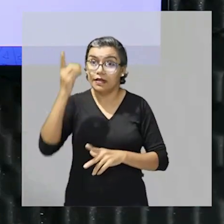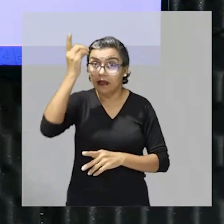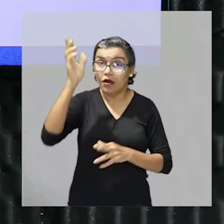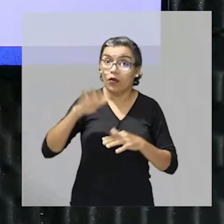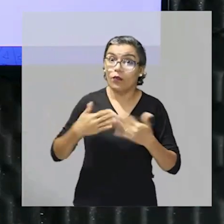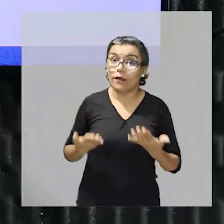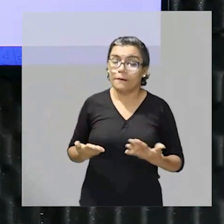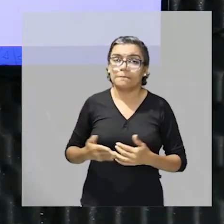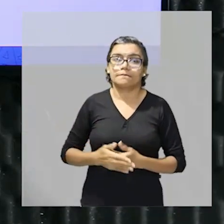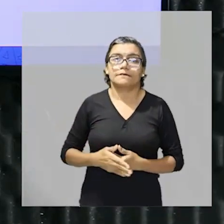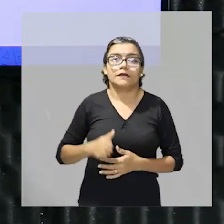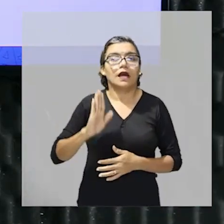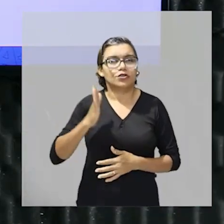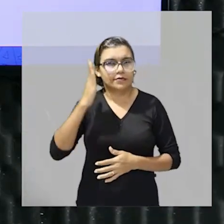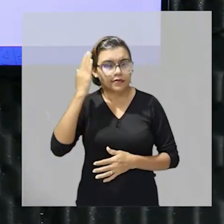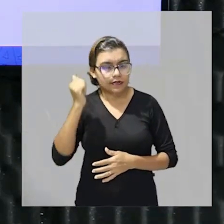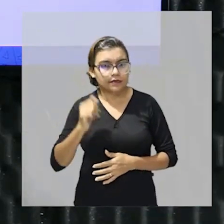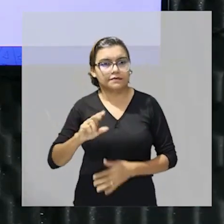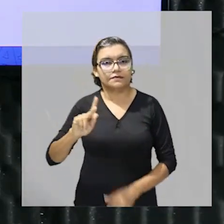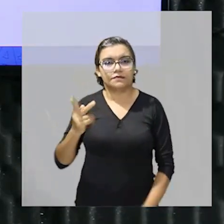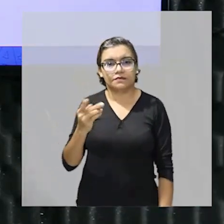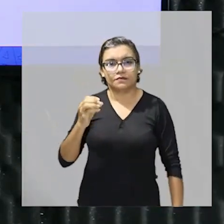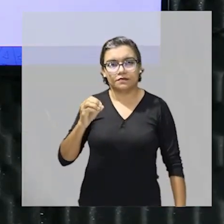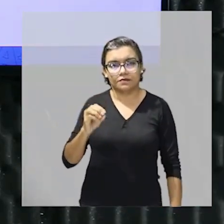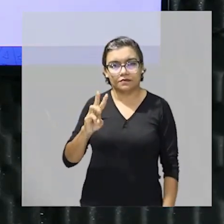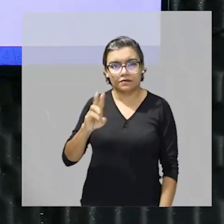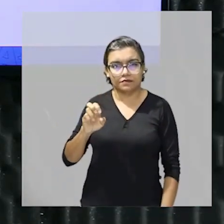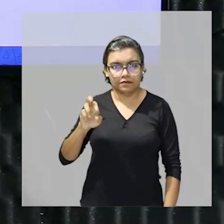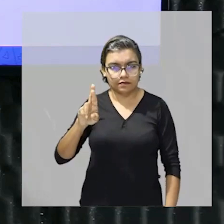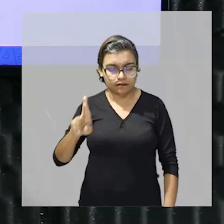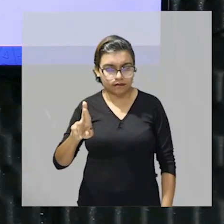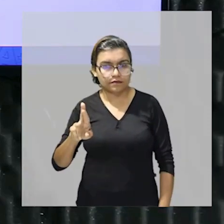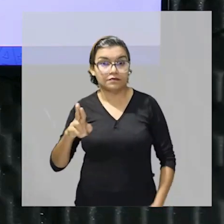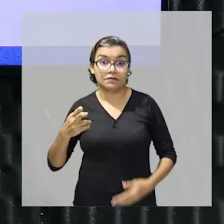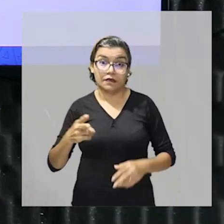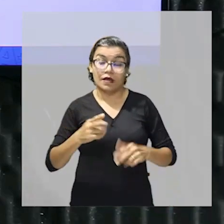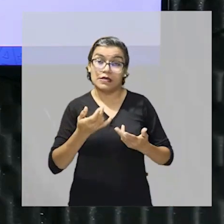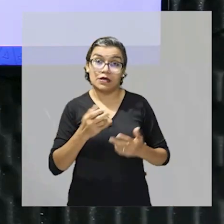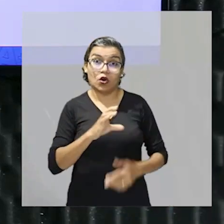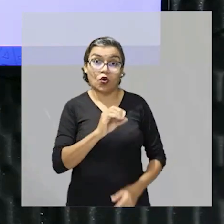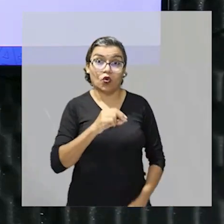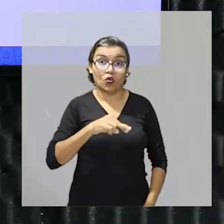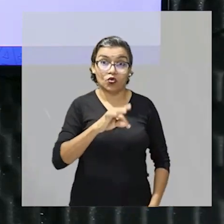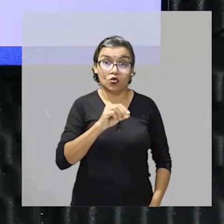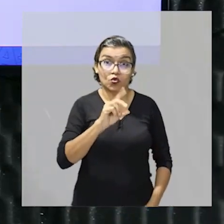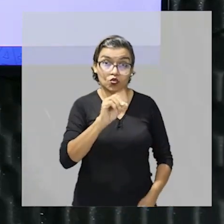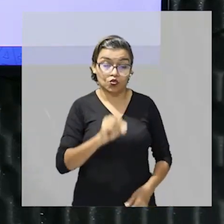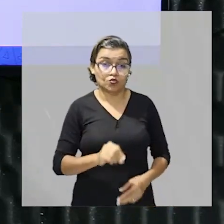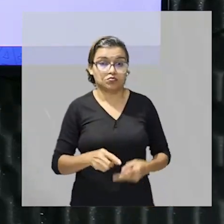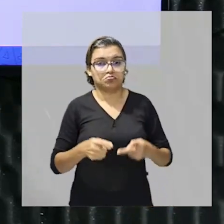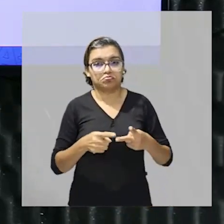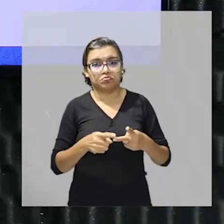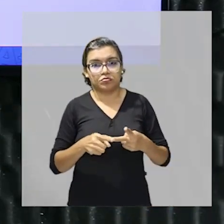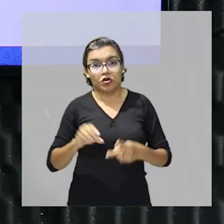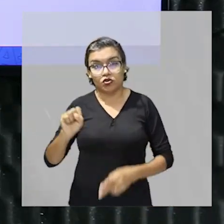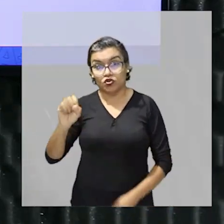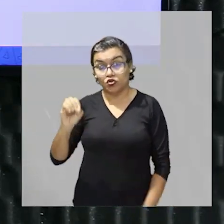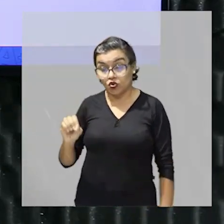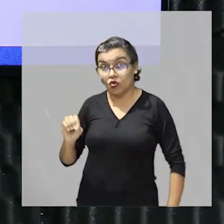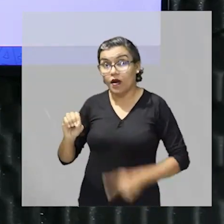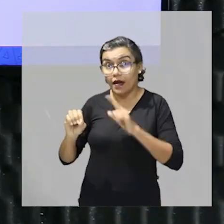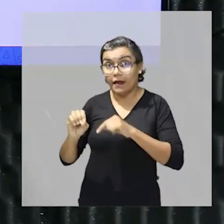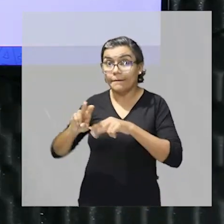Tá? Então, eu já sei, however, todavia ou contudo. So, por isso,